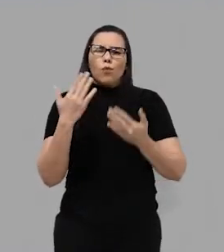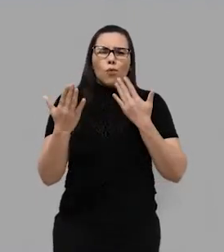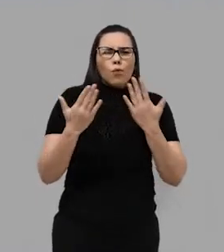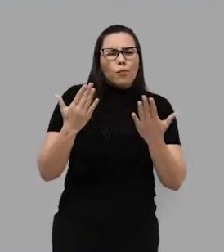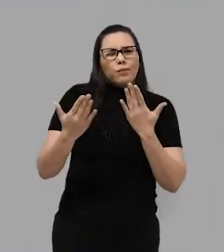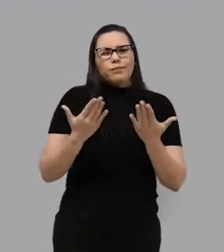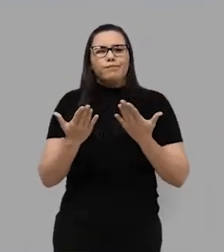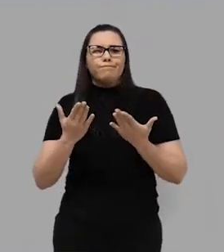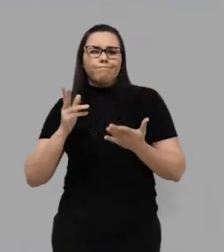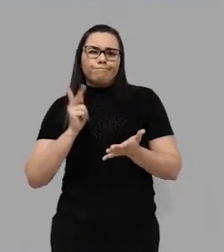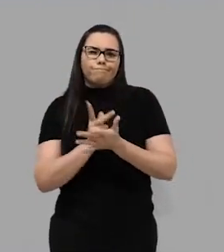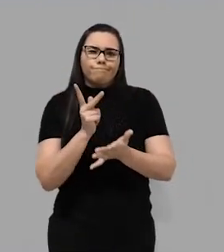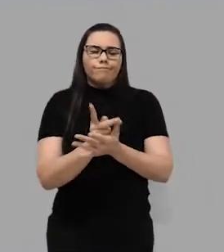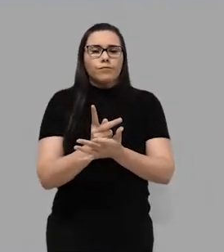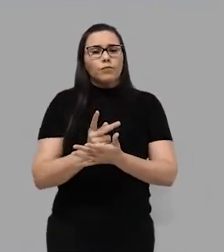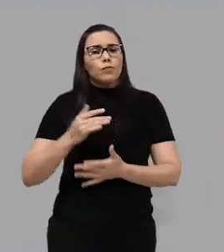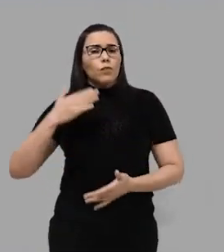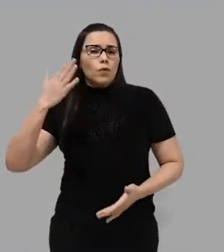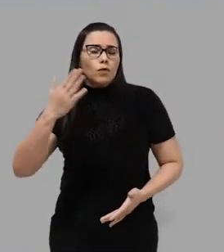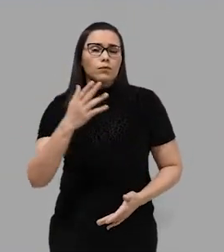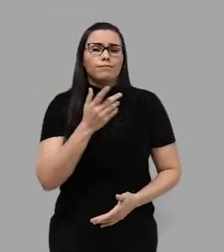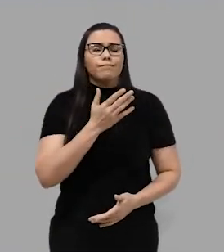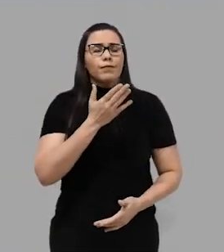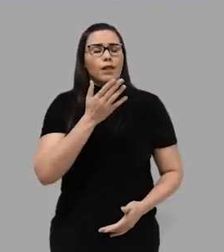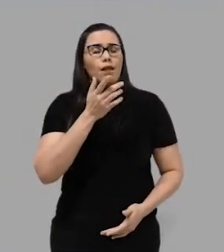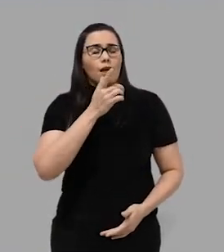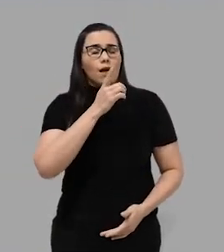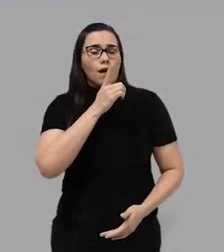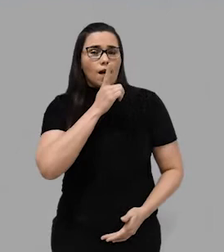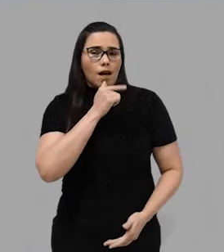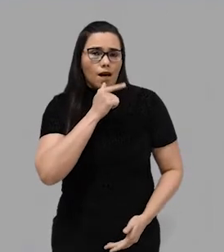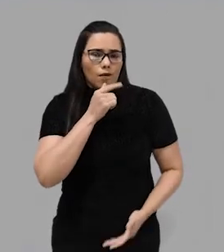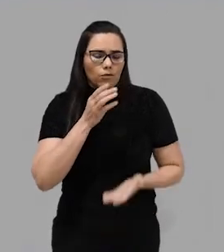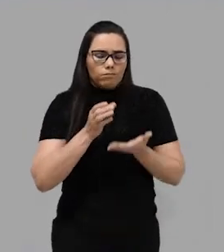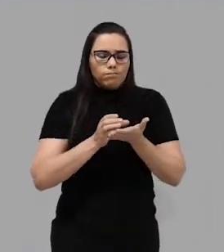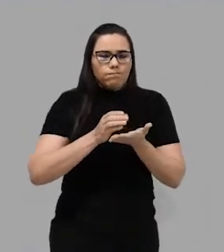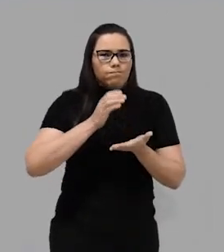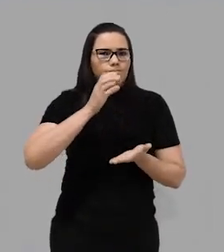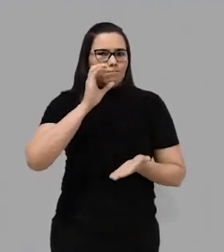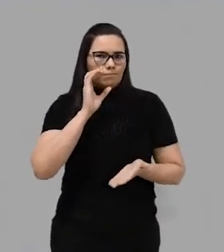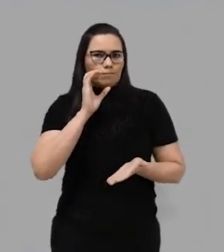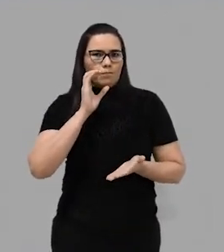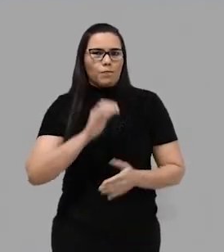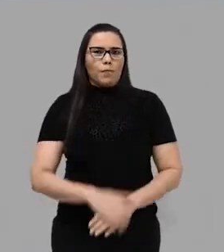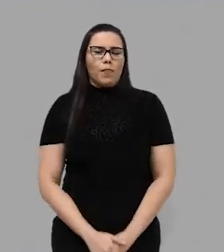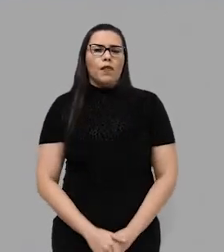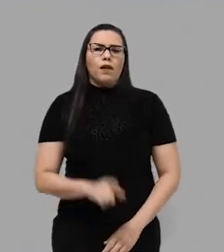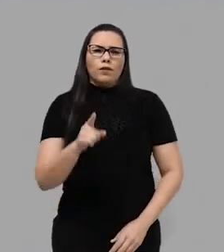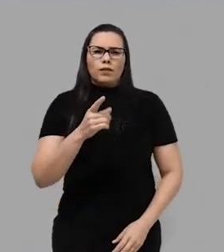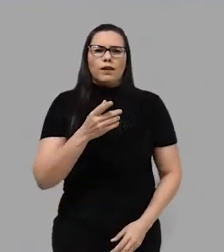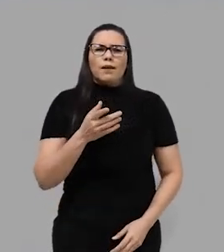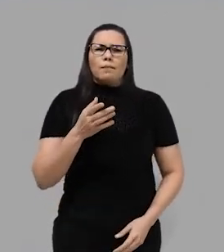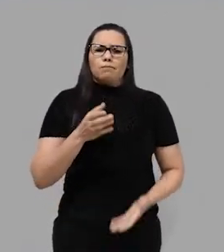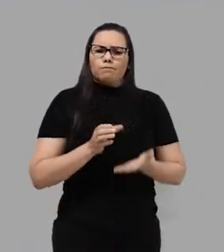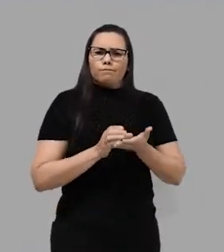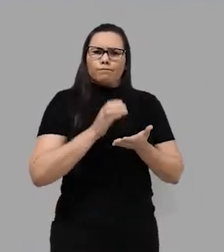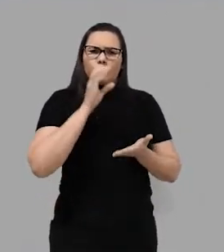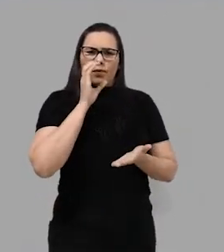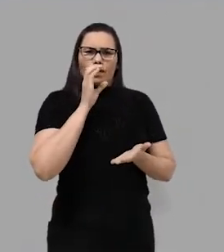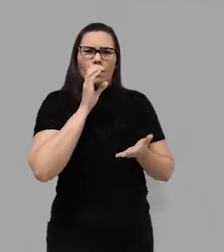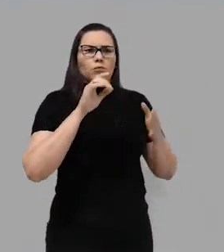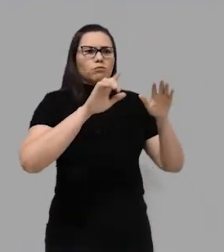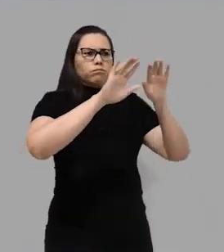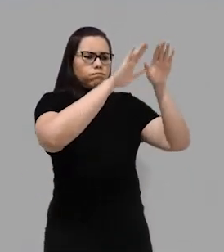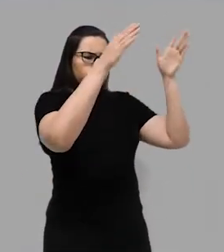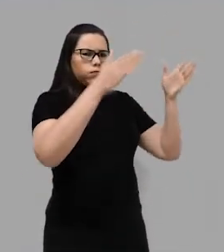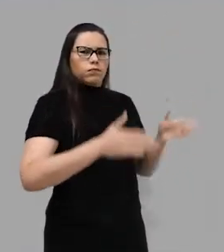comparação. Quando você vai tomar água, você bebe a água de uma caixa d'água inteira? Logicamente que não,